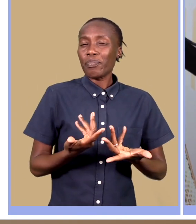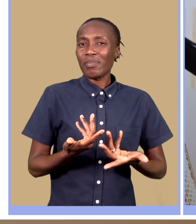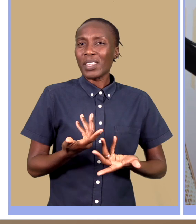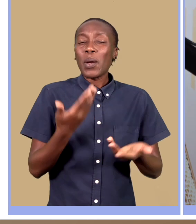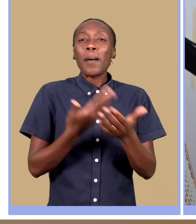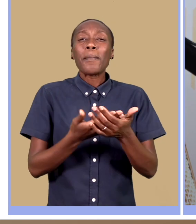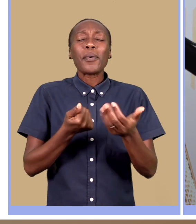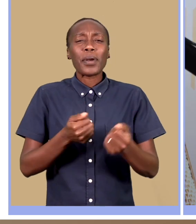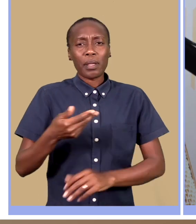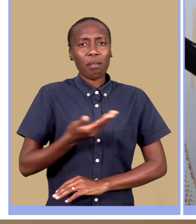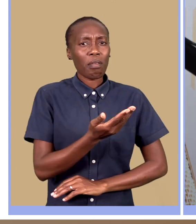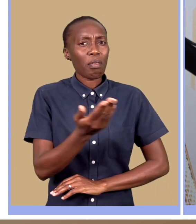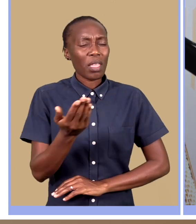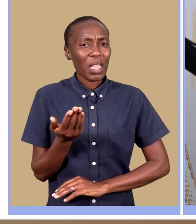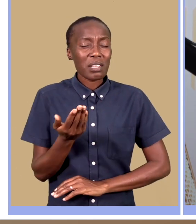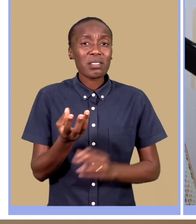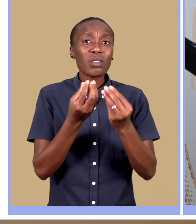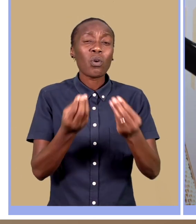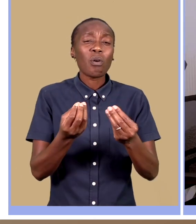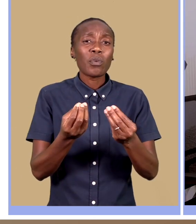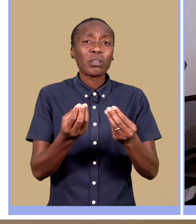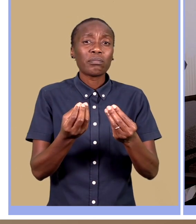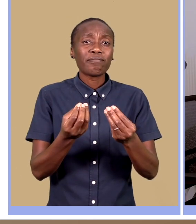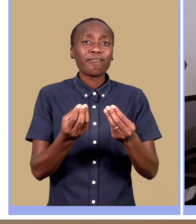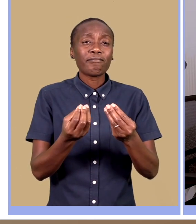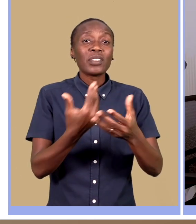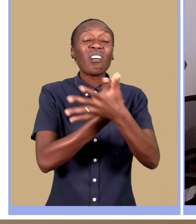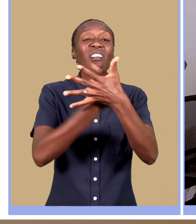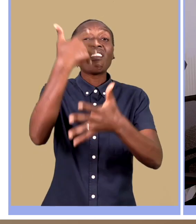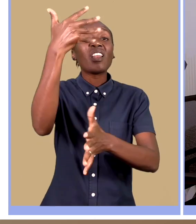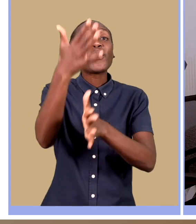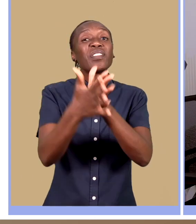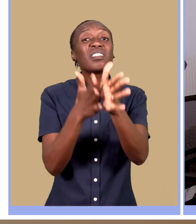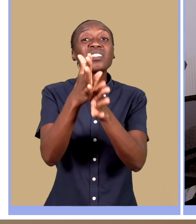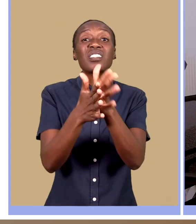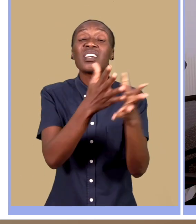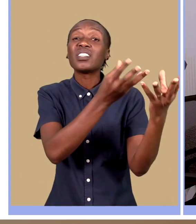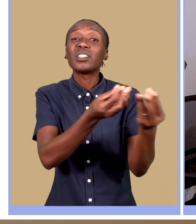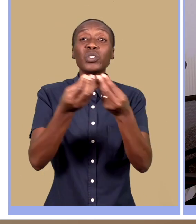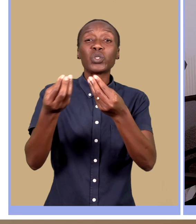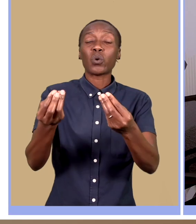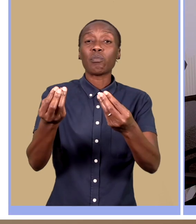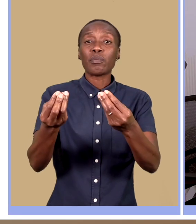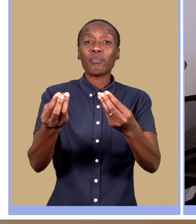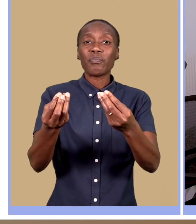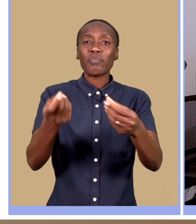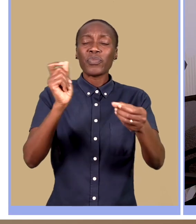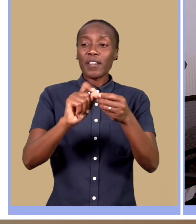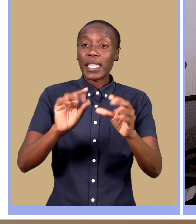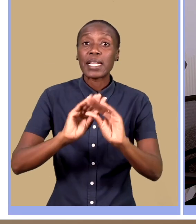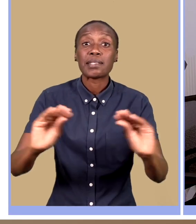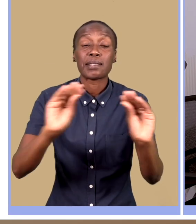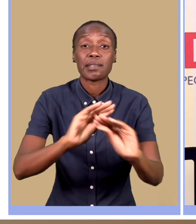própria incapacidade em lidar com línguas de sinais, etc. Ou seja, em